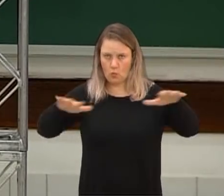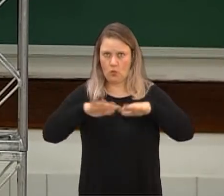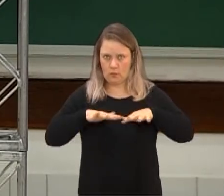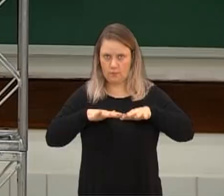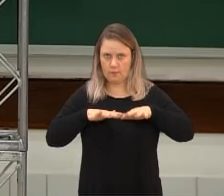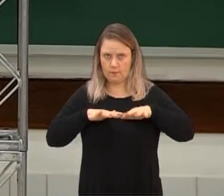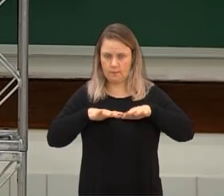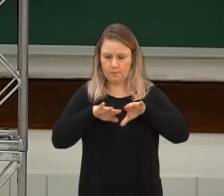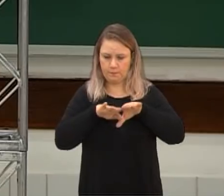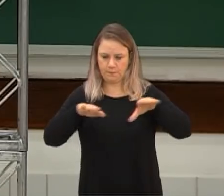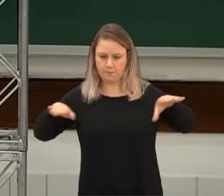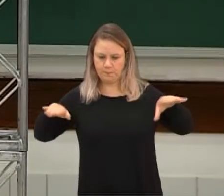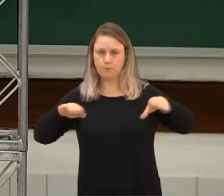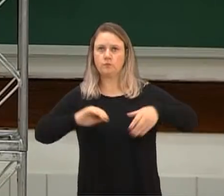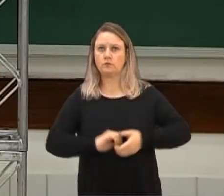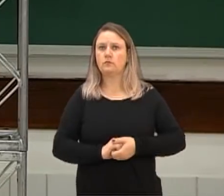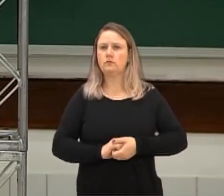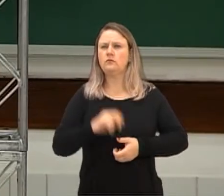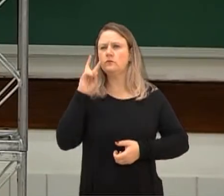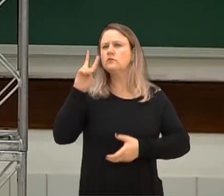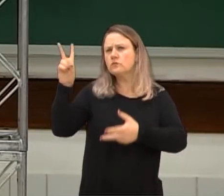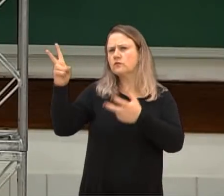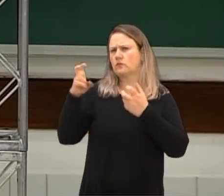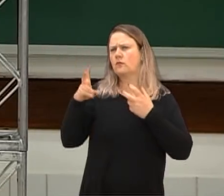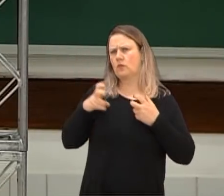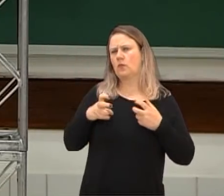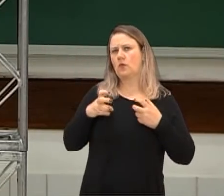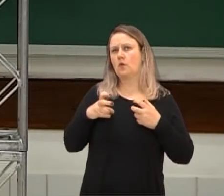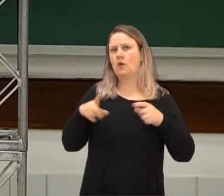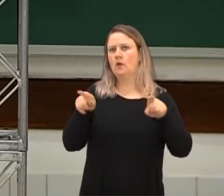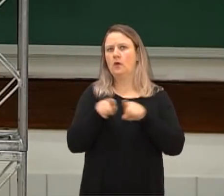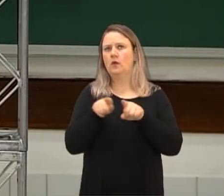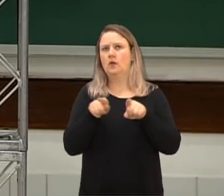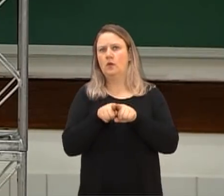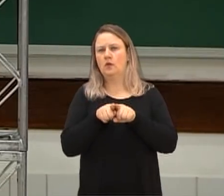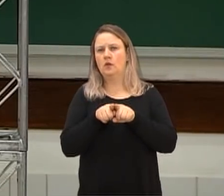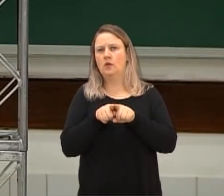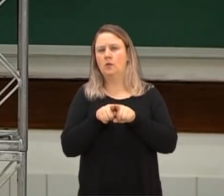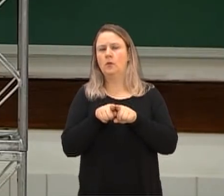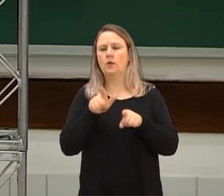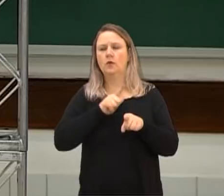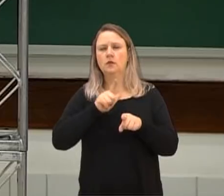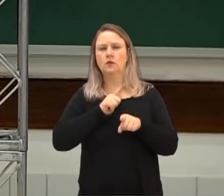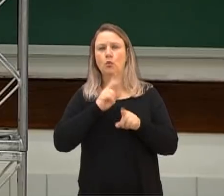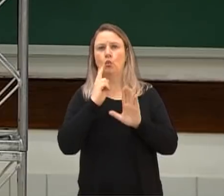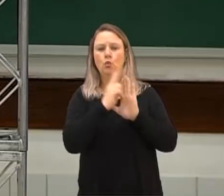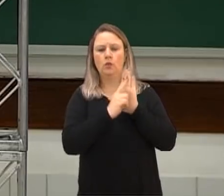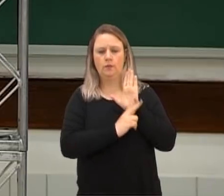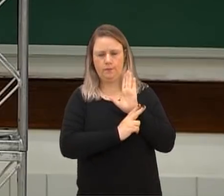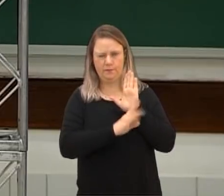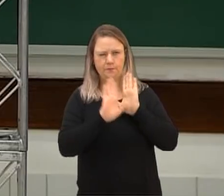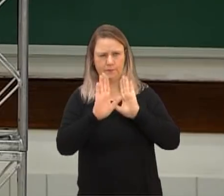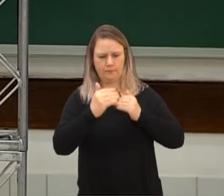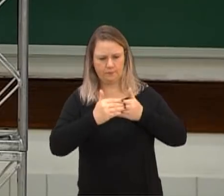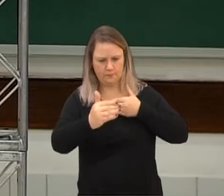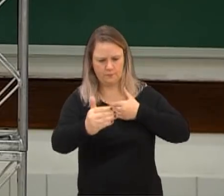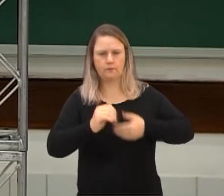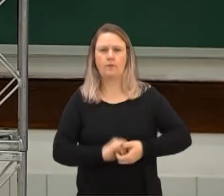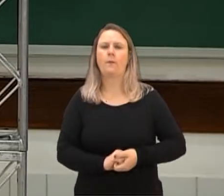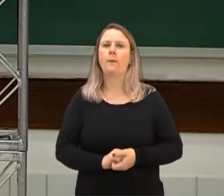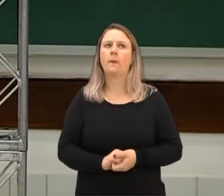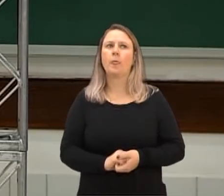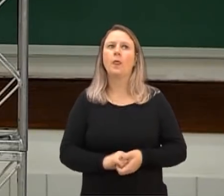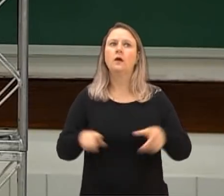a superfície da Terra. E depois a gente vai ver que eles vão receber o nome de intemperismo e erosão. Bom, vamos começar aqui com os